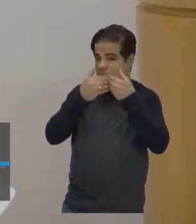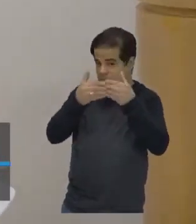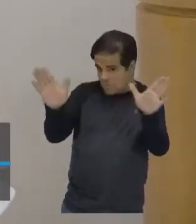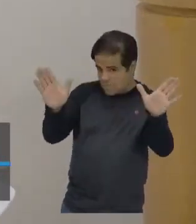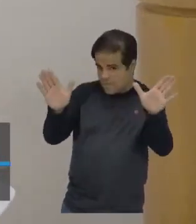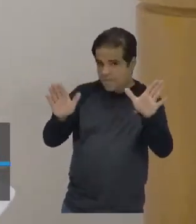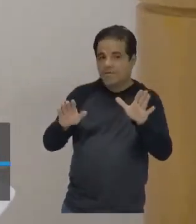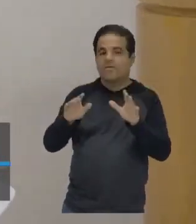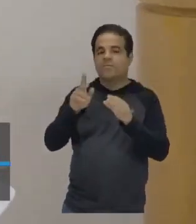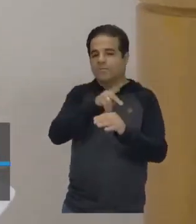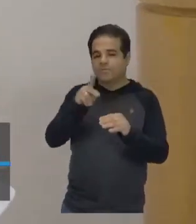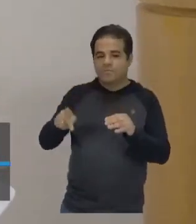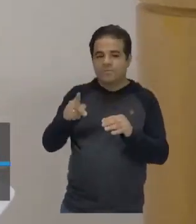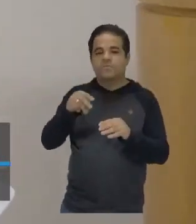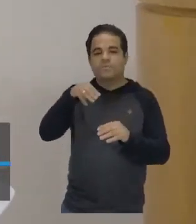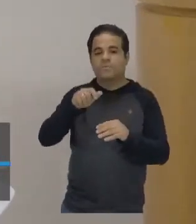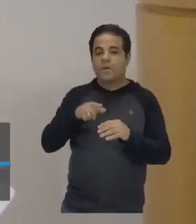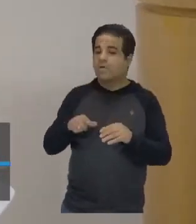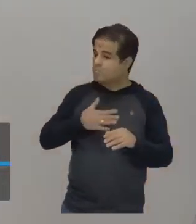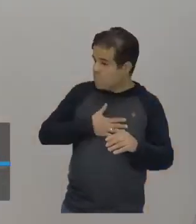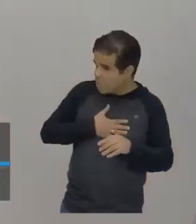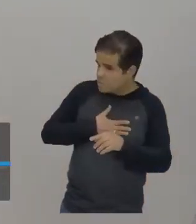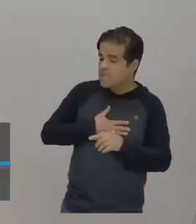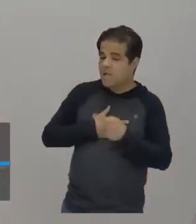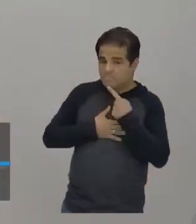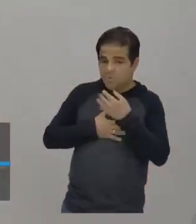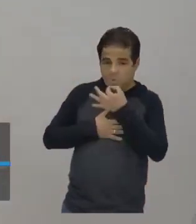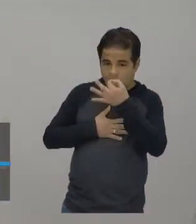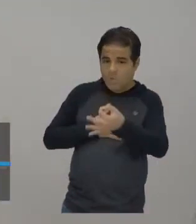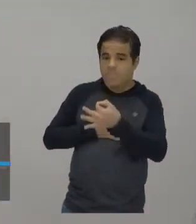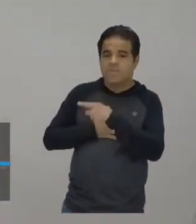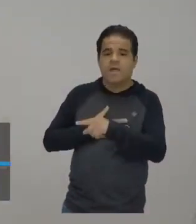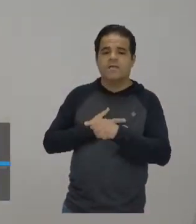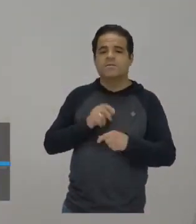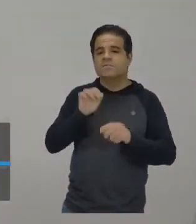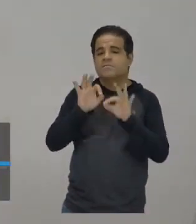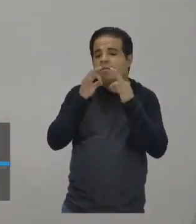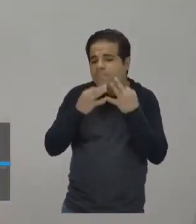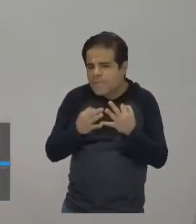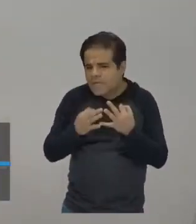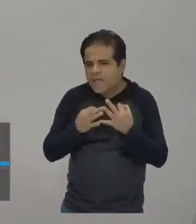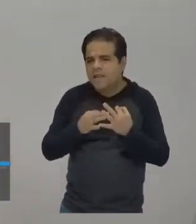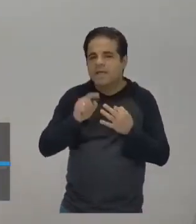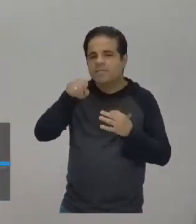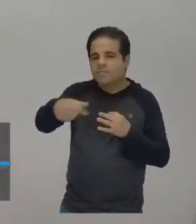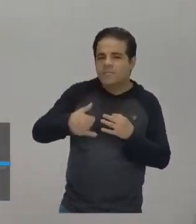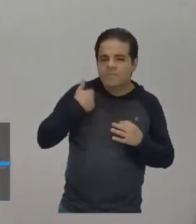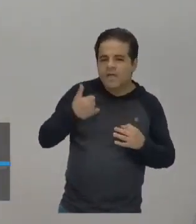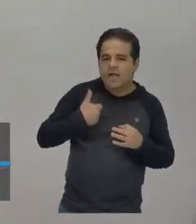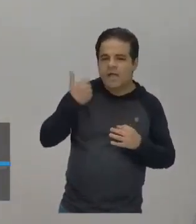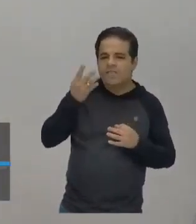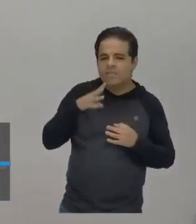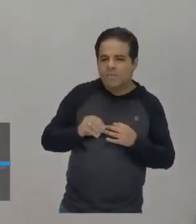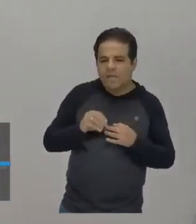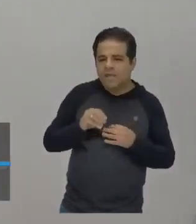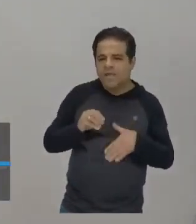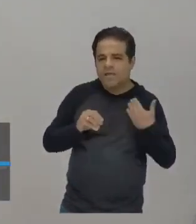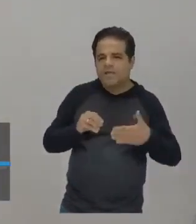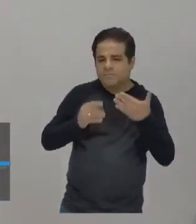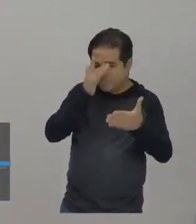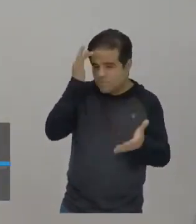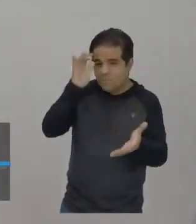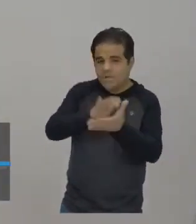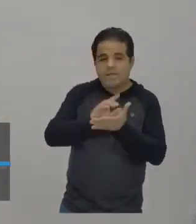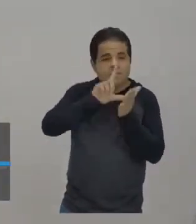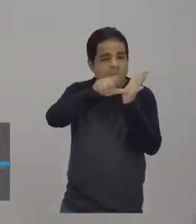professor Mauro continua. Nossa, eu gostei disso aí. E se essa família for construída depois dos 40 anos, as pessoas estão casando cada vez mais